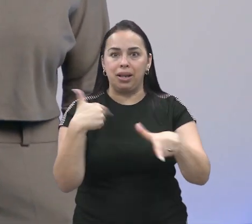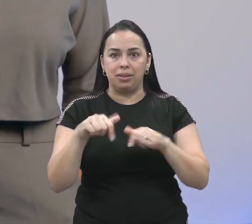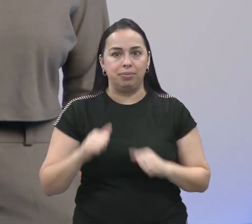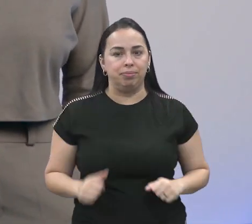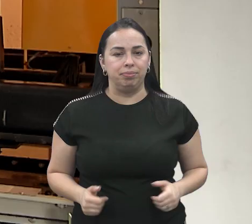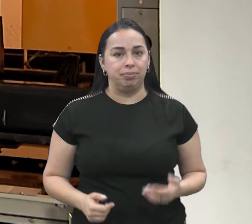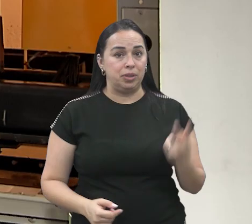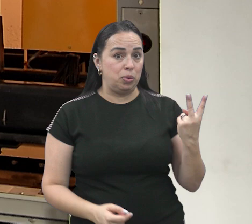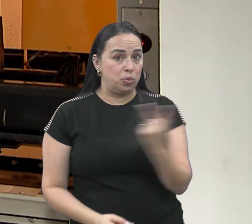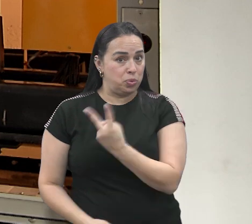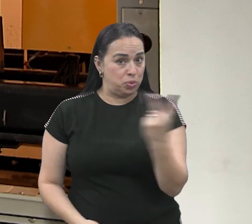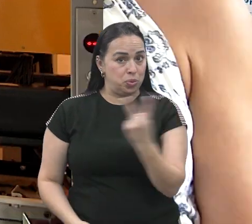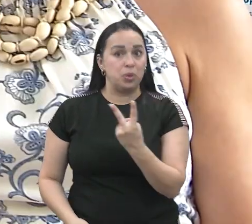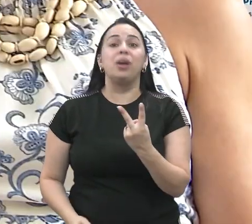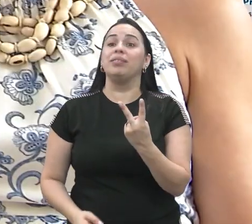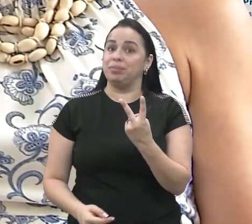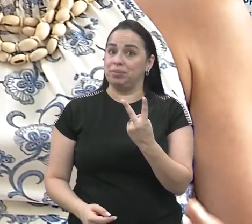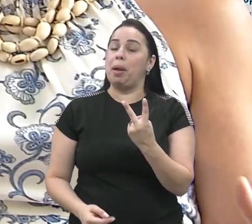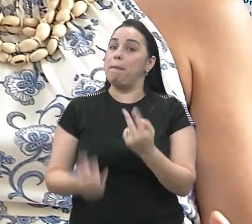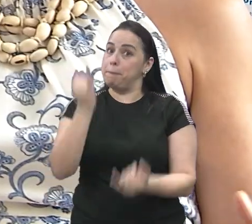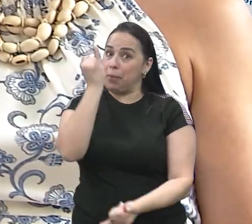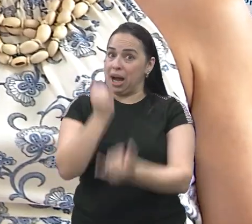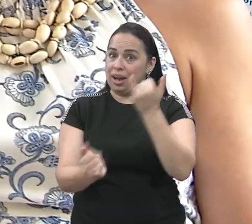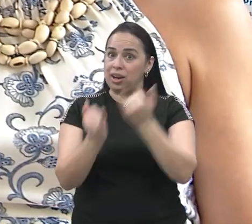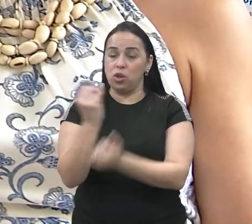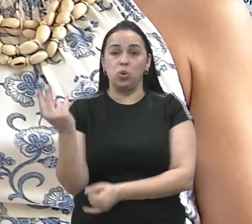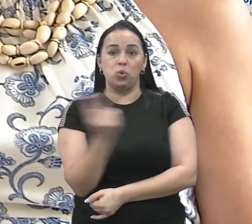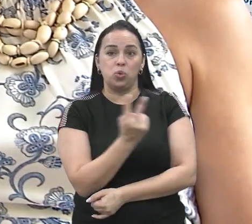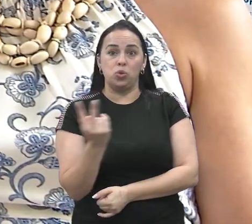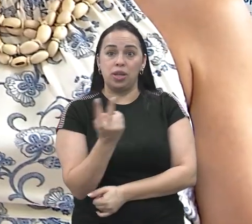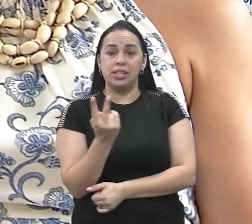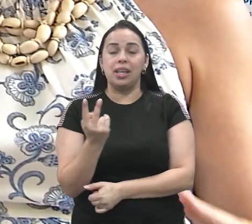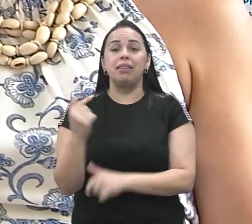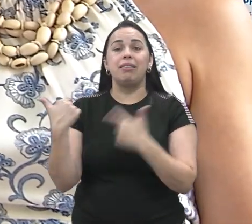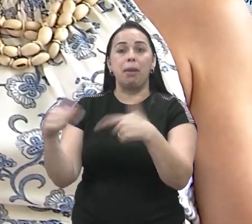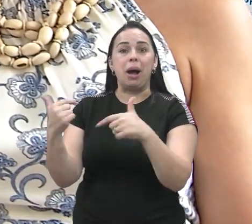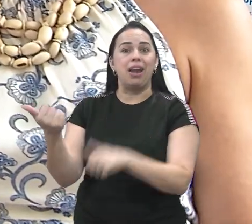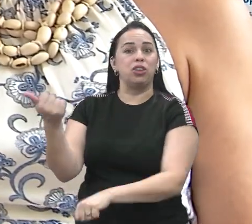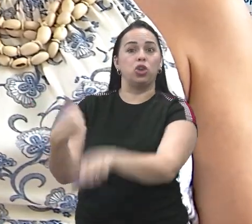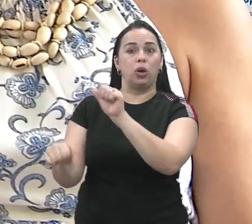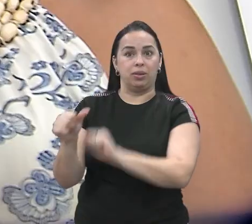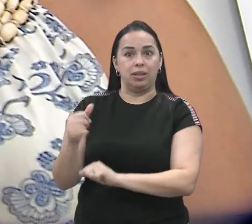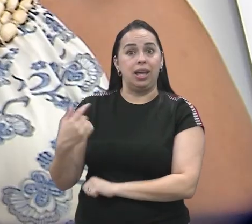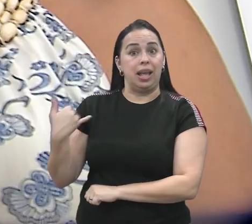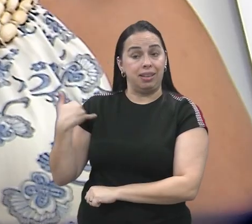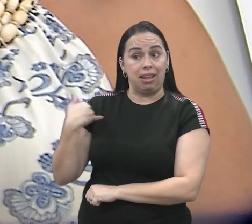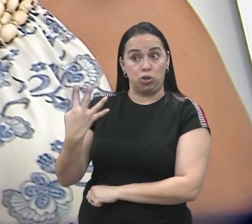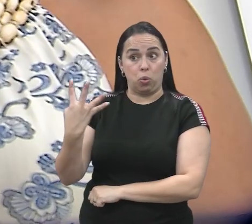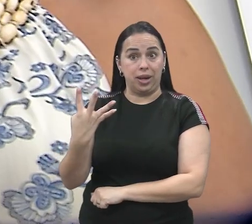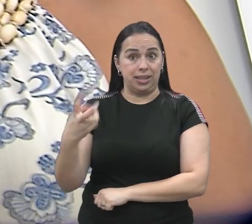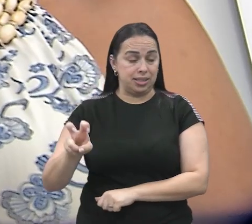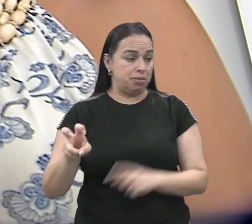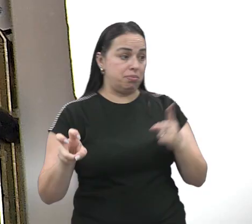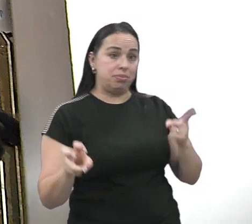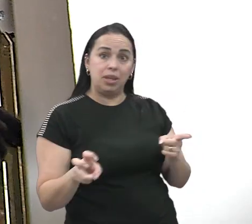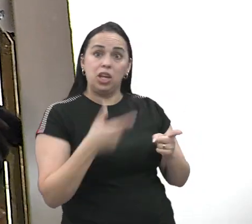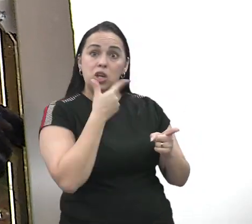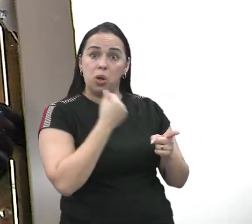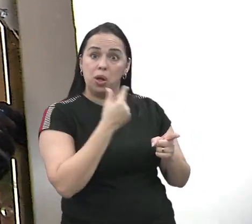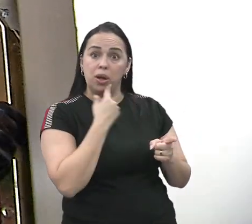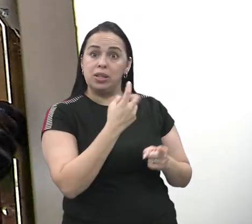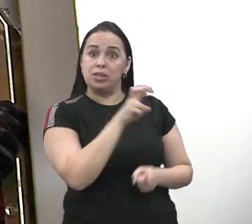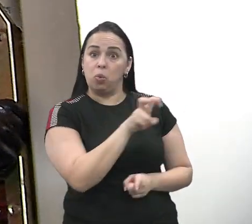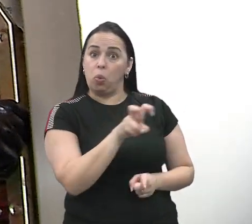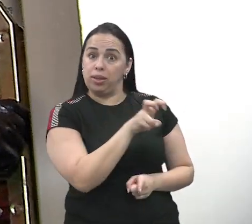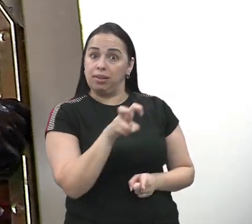de trabalho. Cláudio e Kelly têm algo em comum. Recentemente trocaram de emprego. Ela com 45